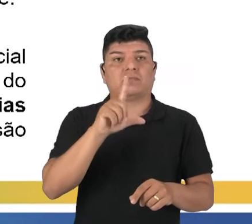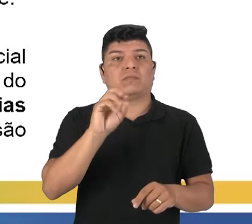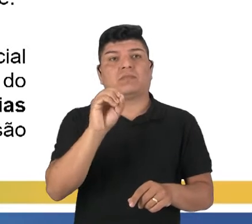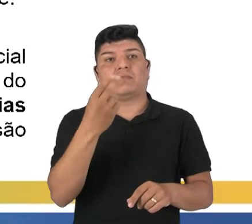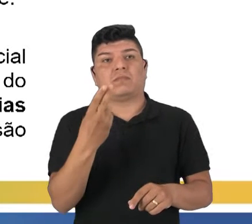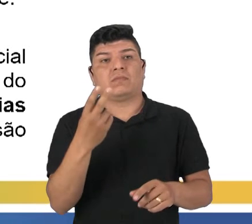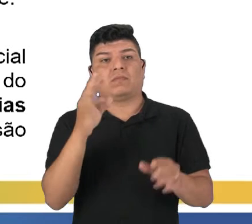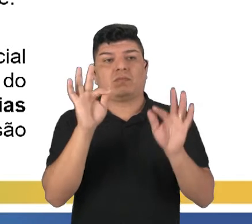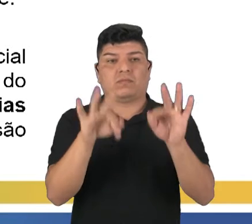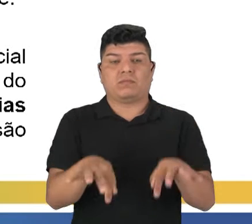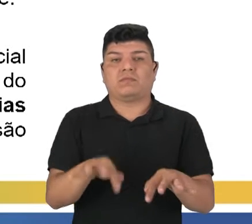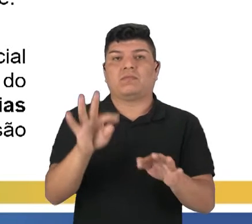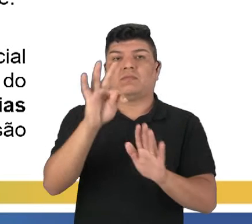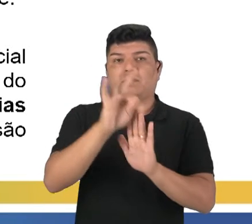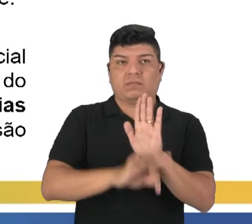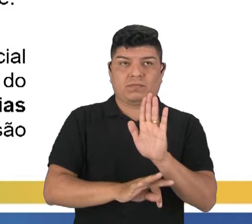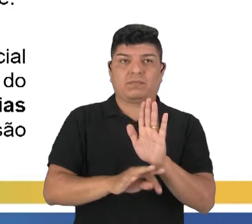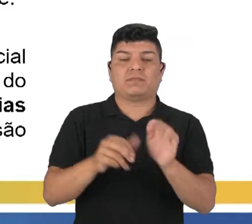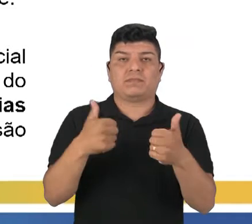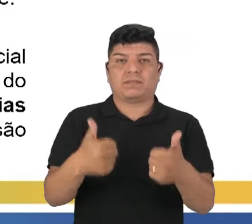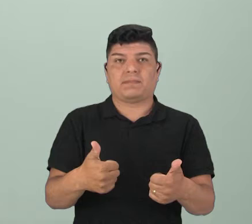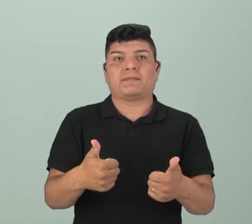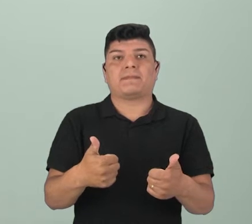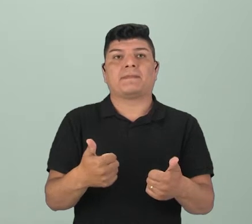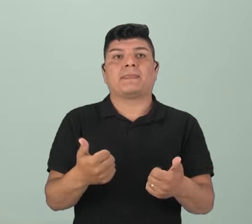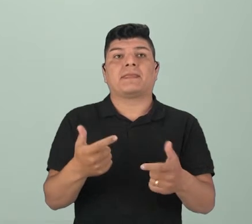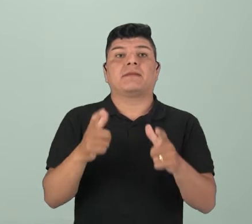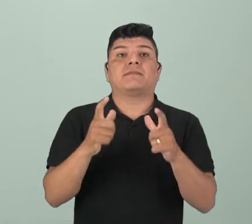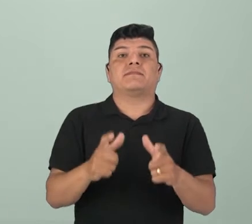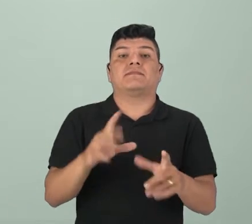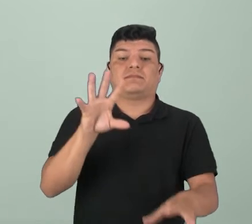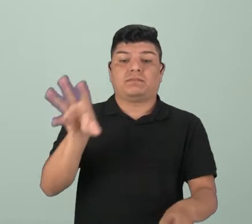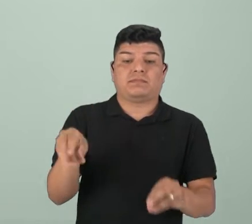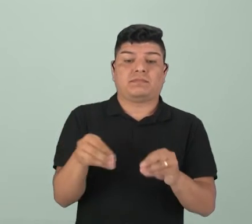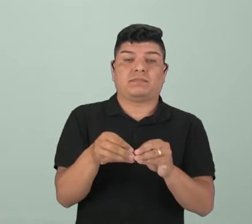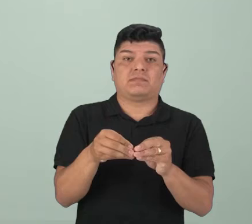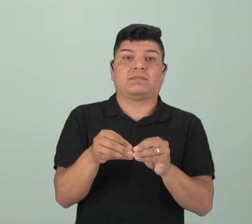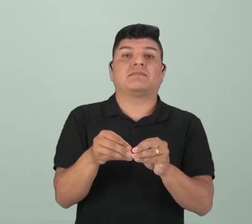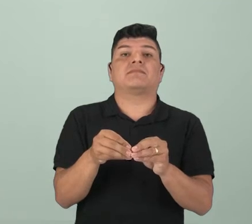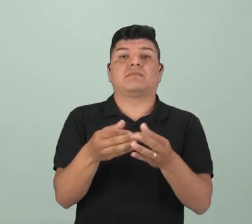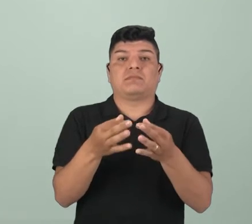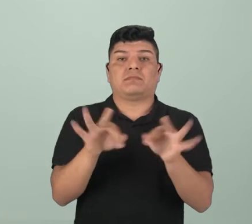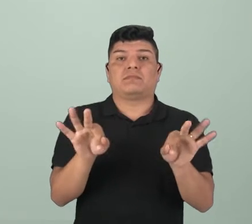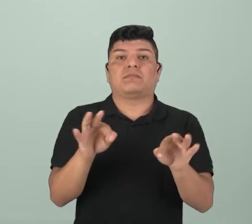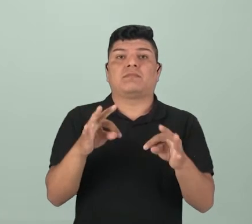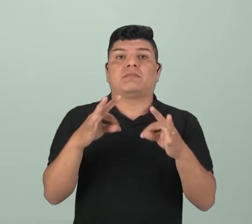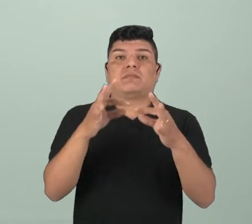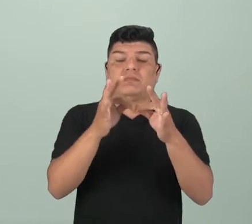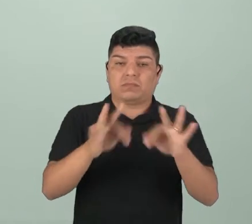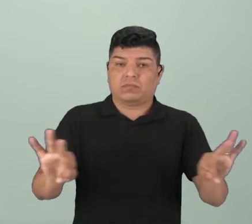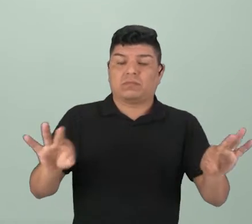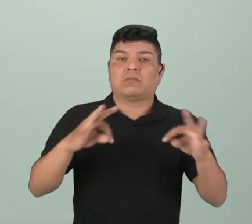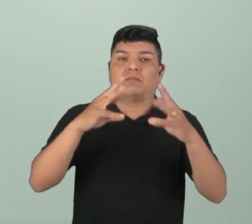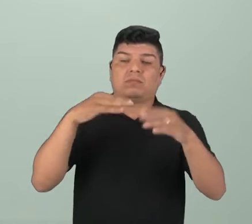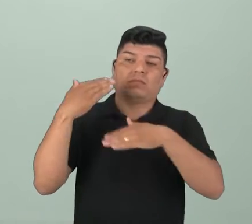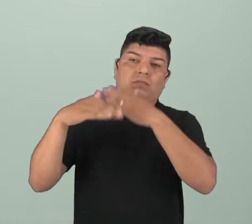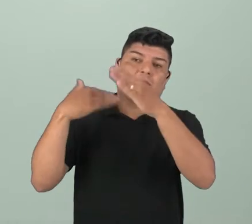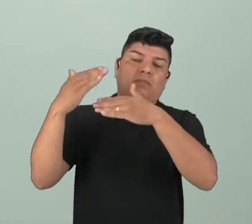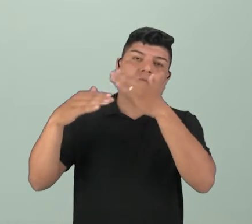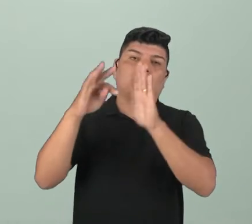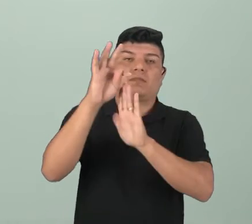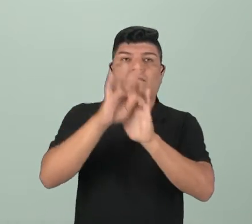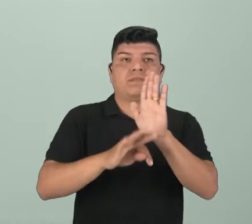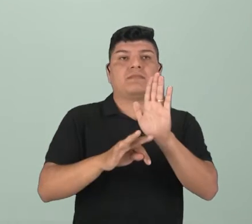ou a conclusão final do texto. Tá bom? Então, aqui é onde você vai resumir, sintetizar as ideias que você apresentou lá no